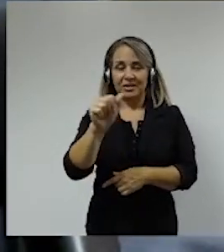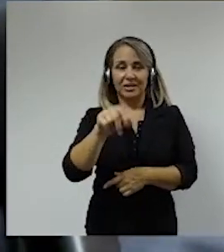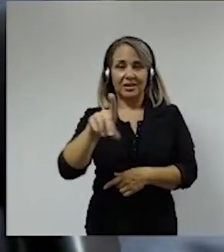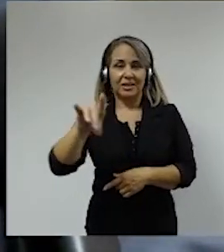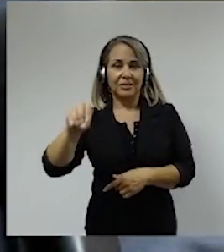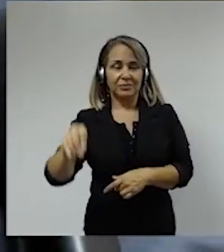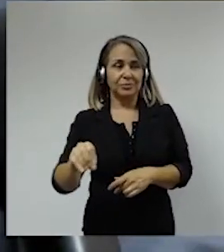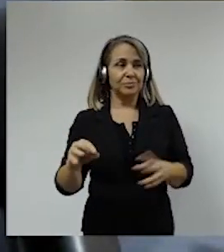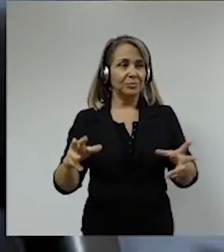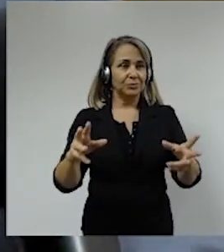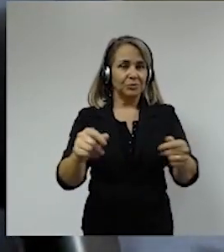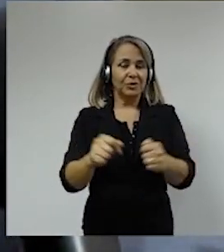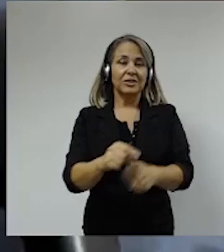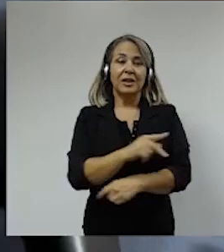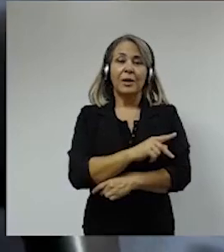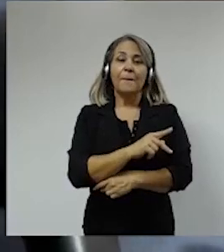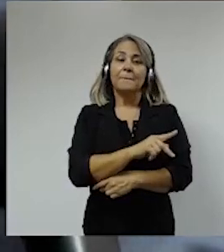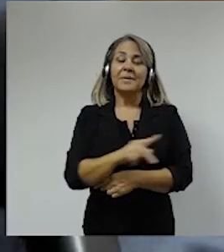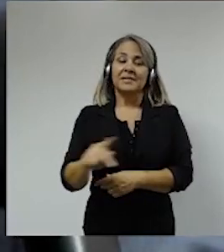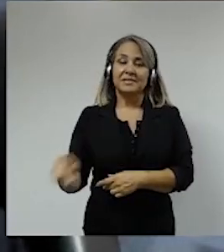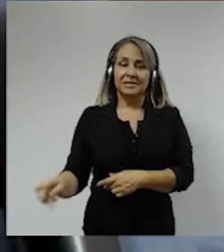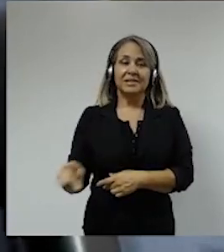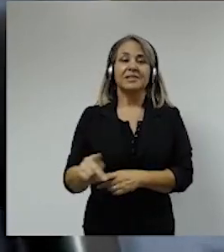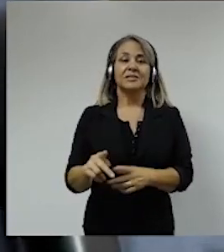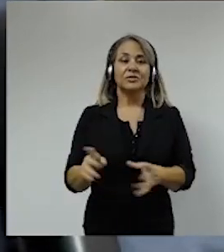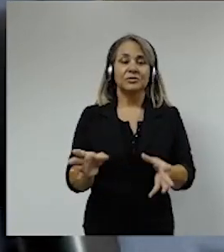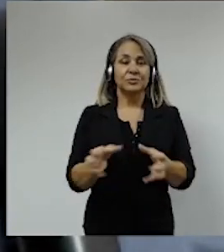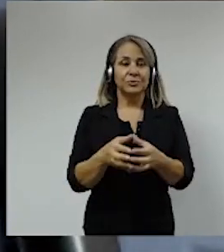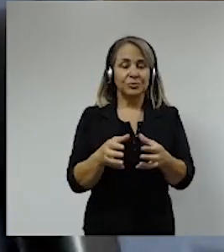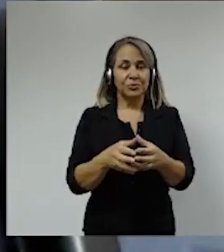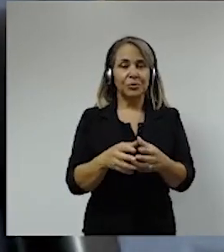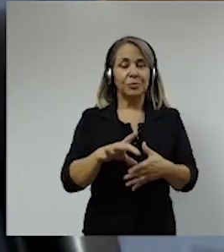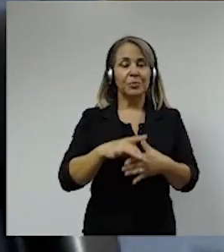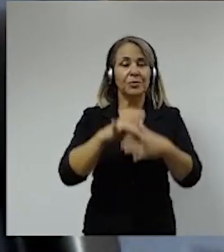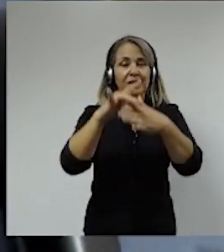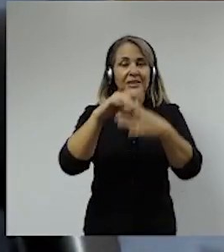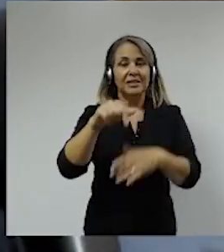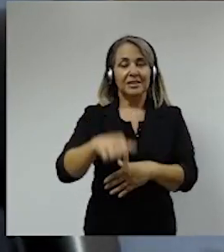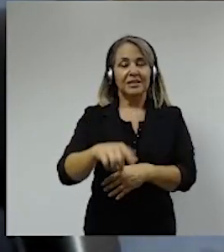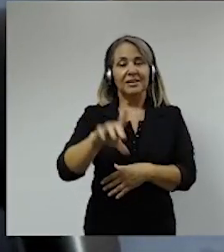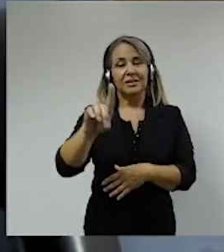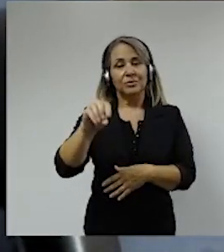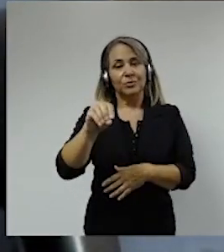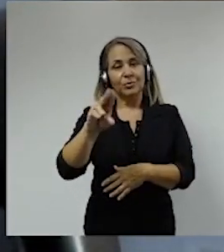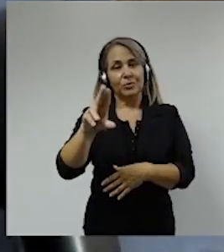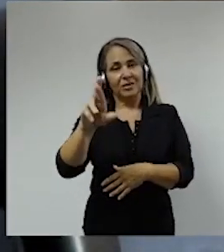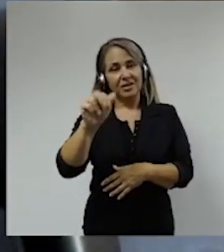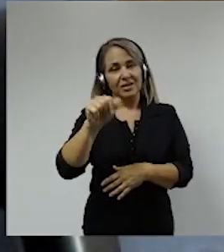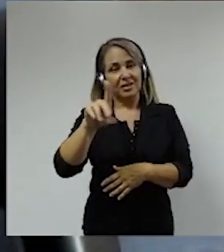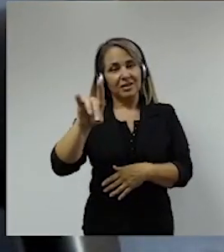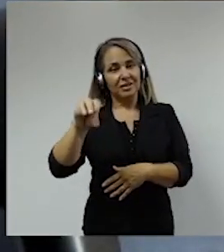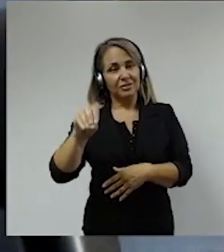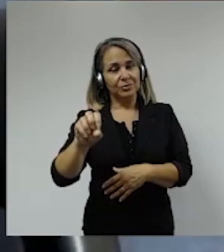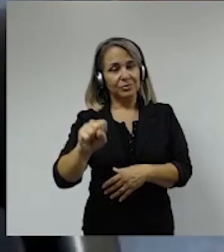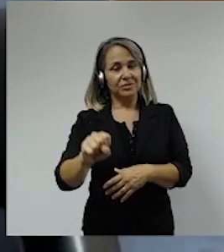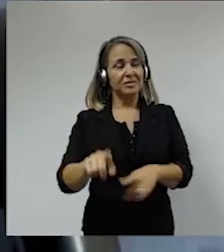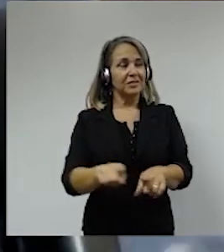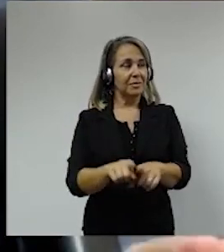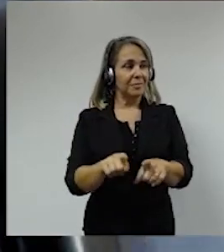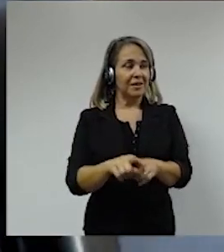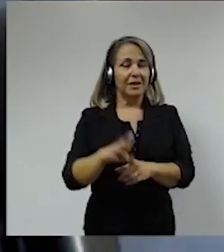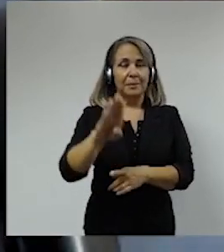Alexandre Mantovani, presidente da nossa subseção, nosso grande líder aqui em Dourados, doutora Raíssa Moreira, doutor Beto